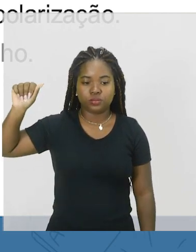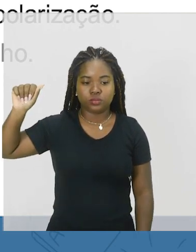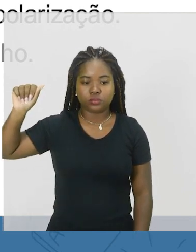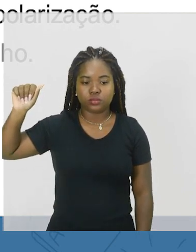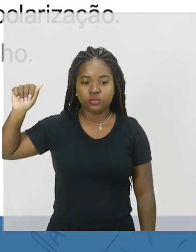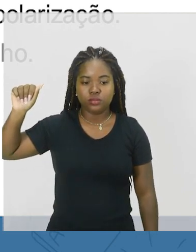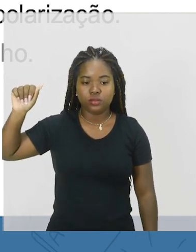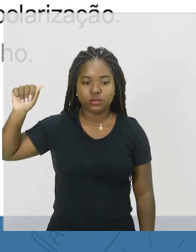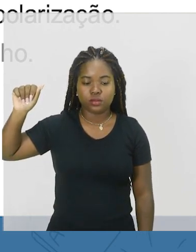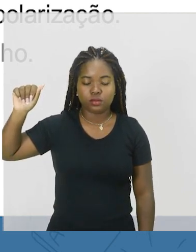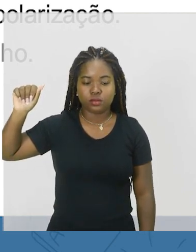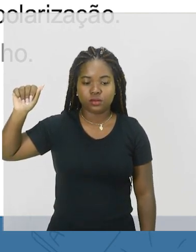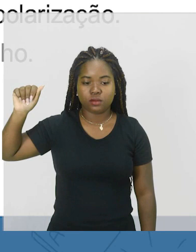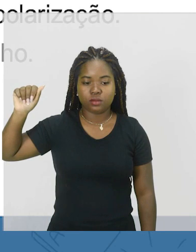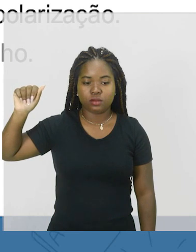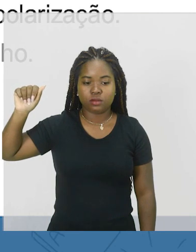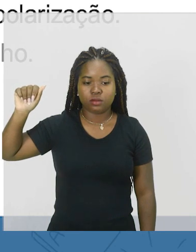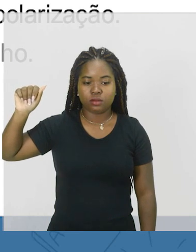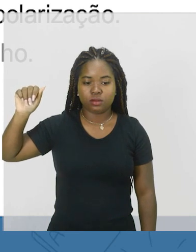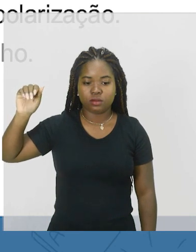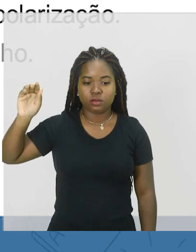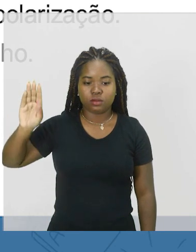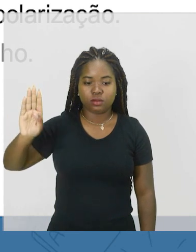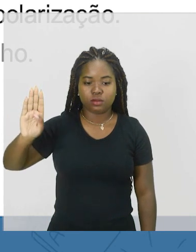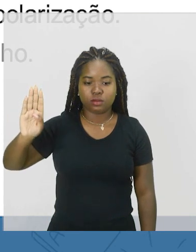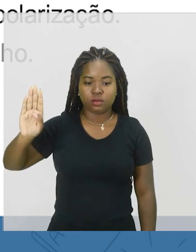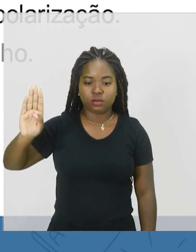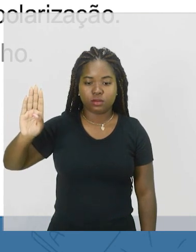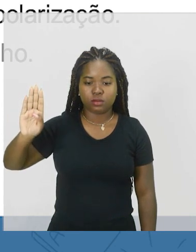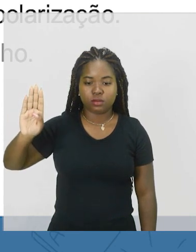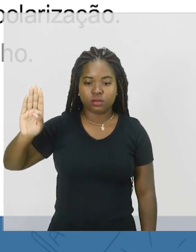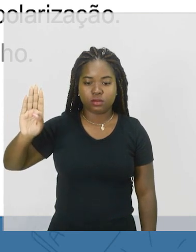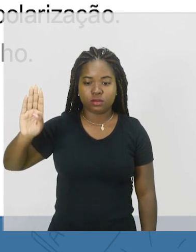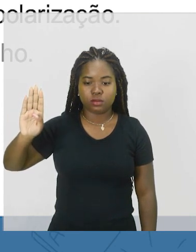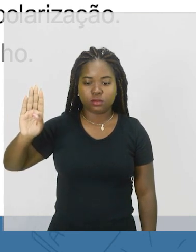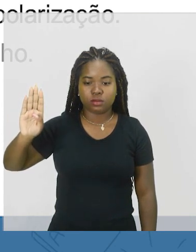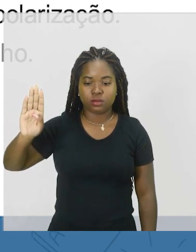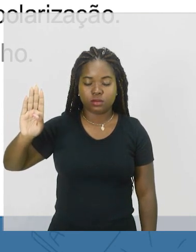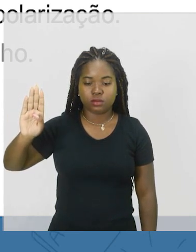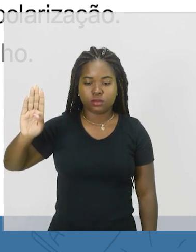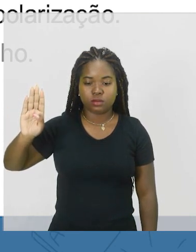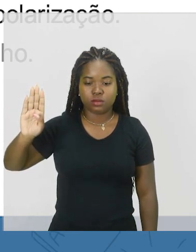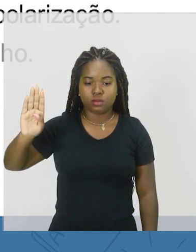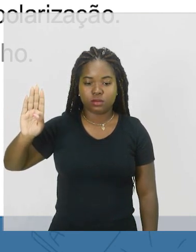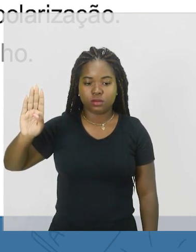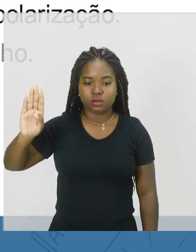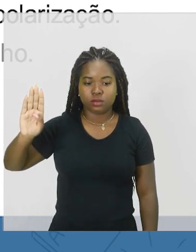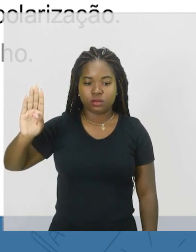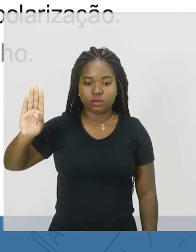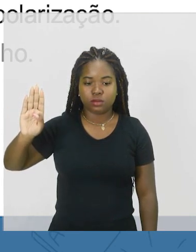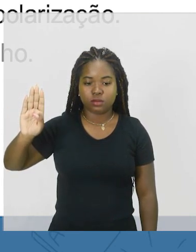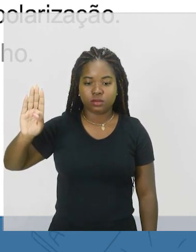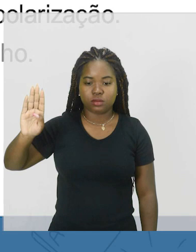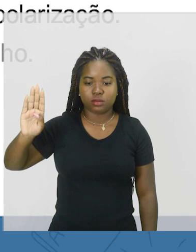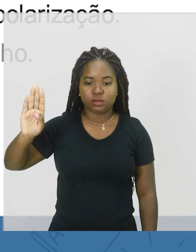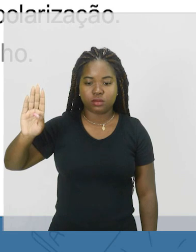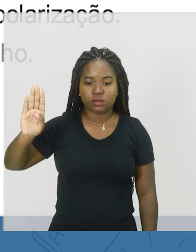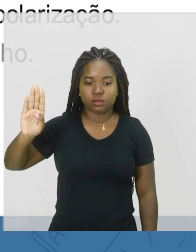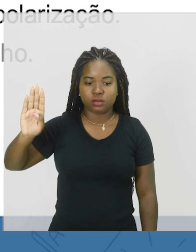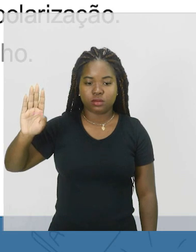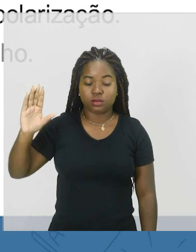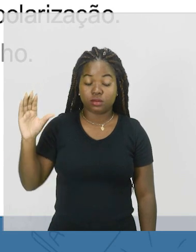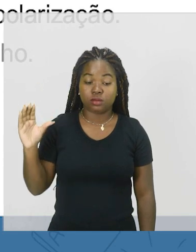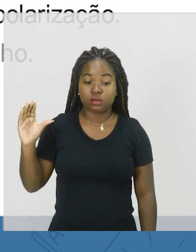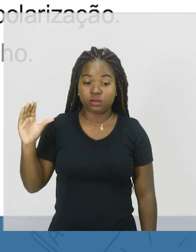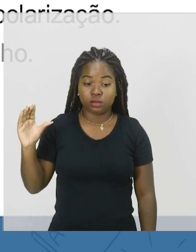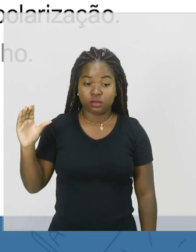intensidade luminosa incidente na retina. Letra B. Da difração dos feixes luminosos que atravessam a pupila.